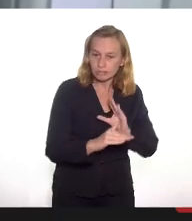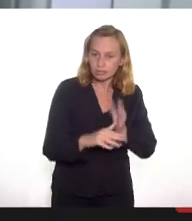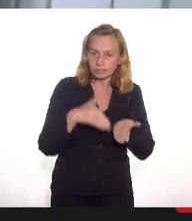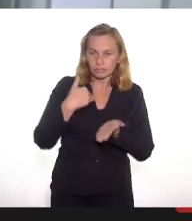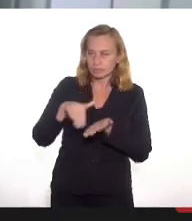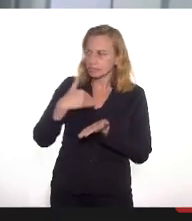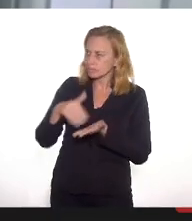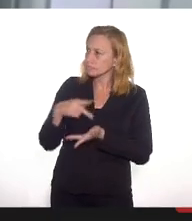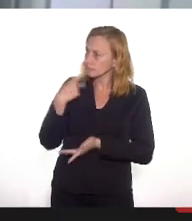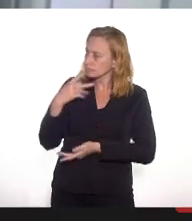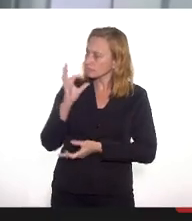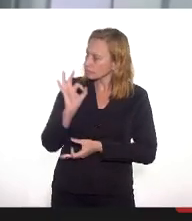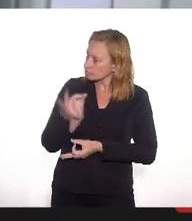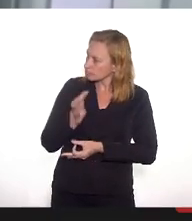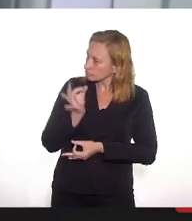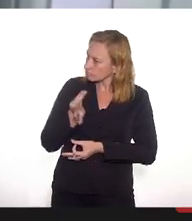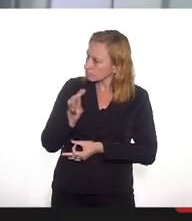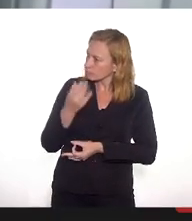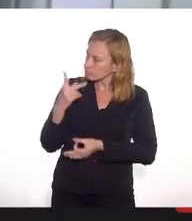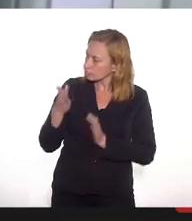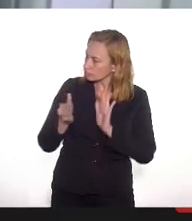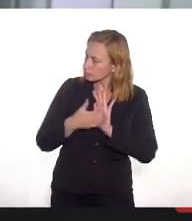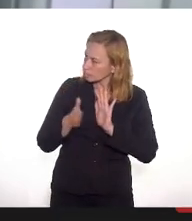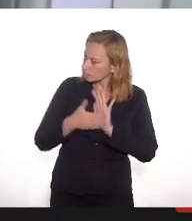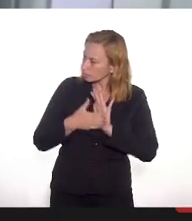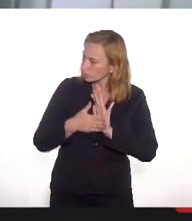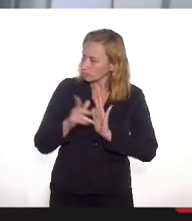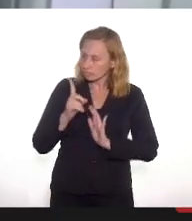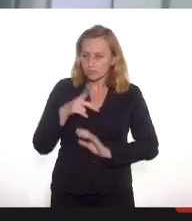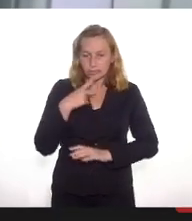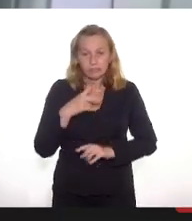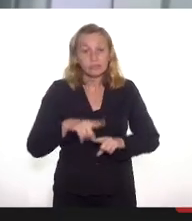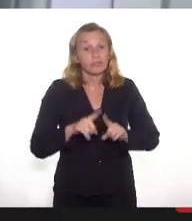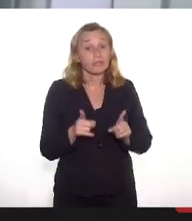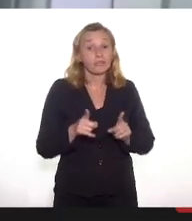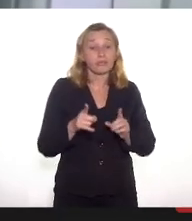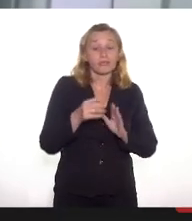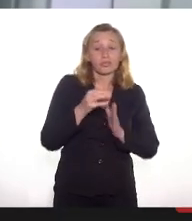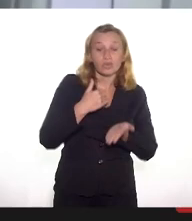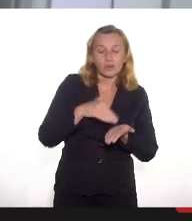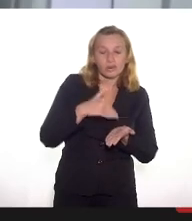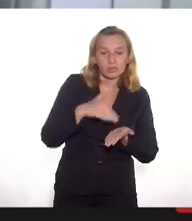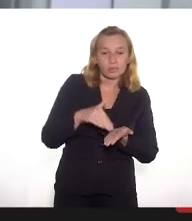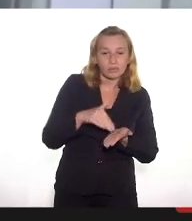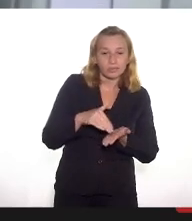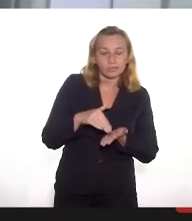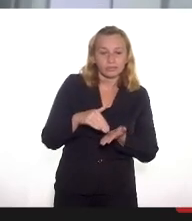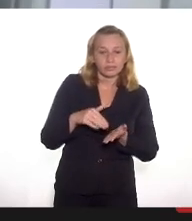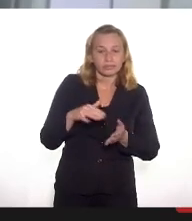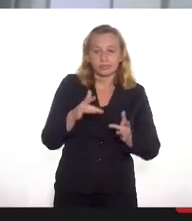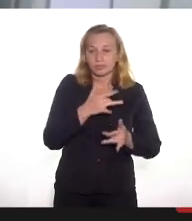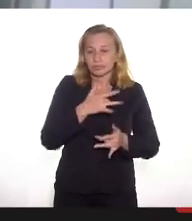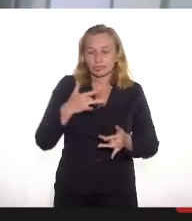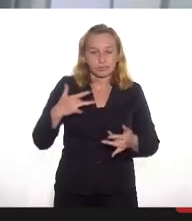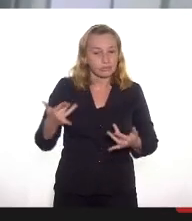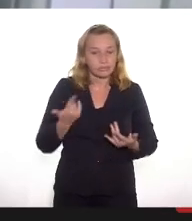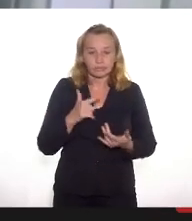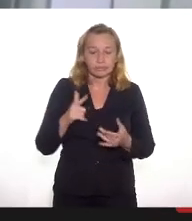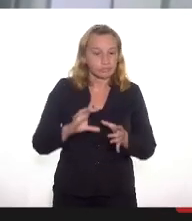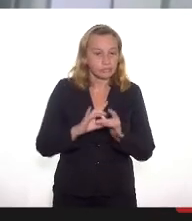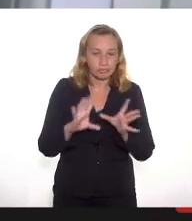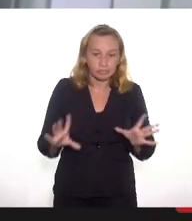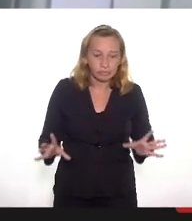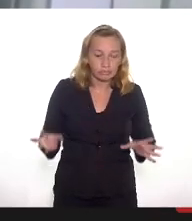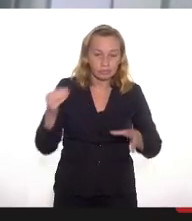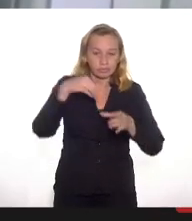reagiu até de maneira positiva as suas propostas do questionado mas assim o secretário de estado de saúde não tem autonomia para definir